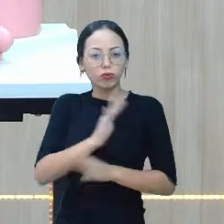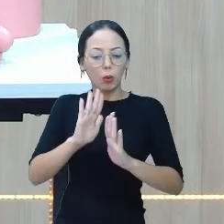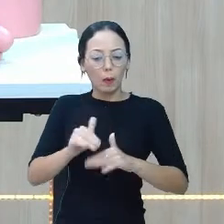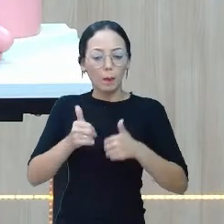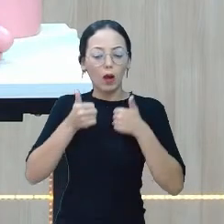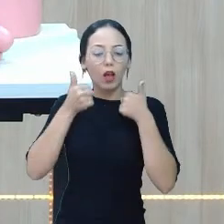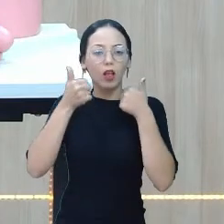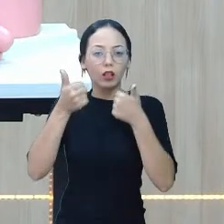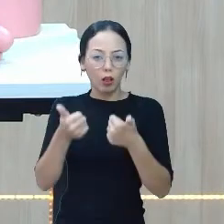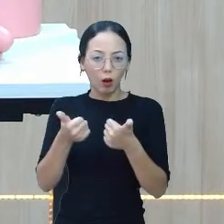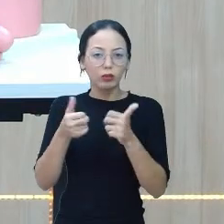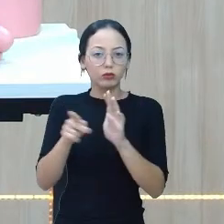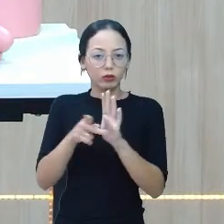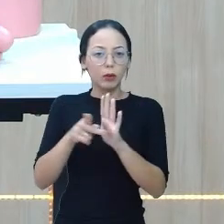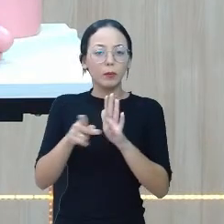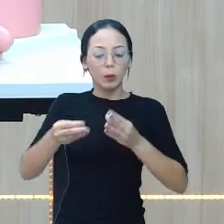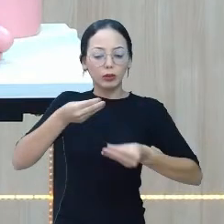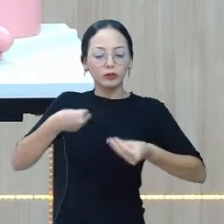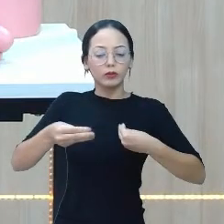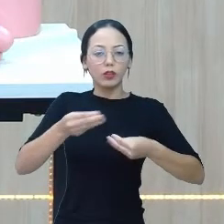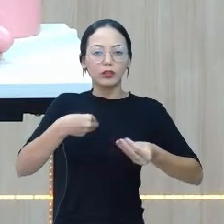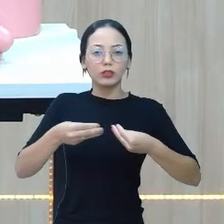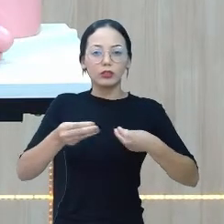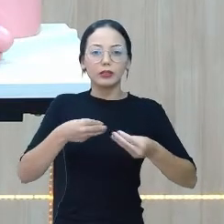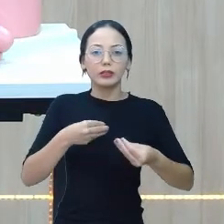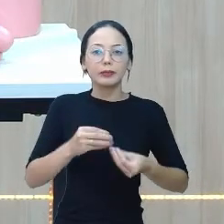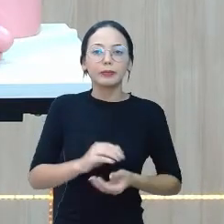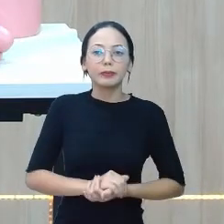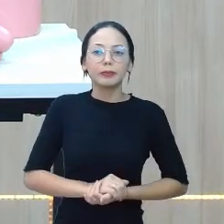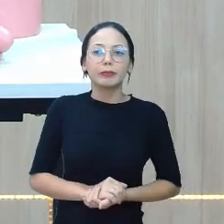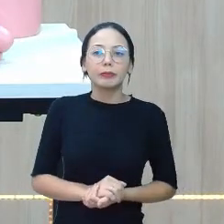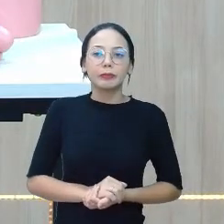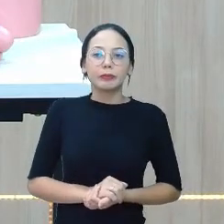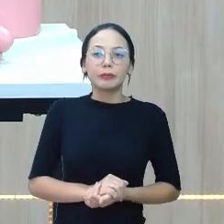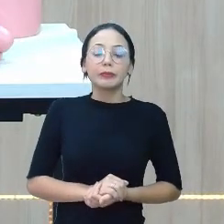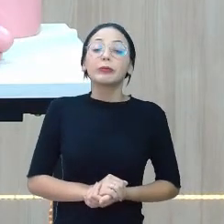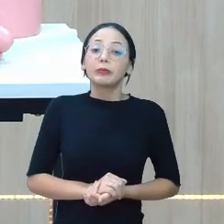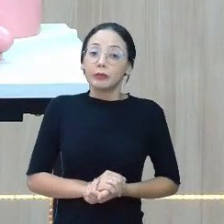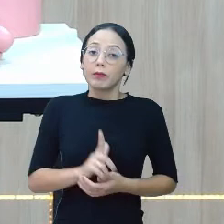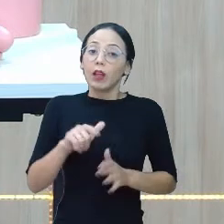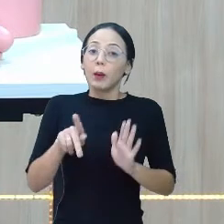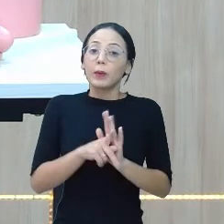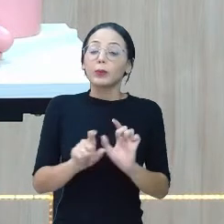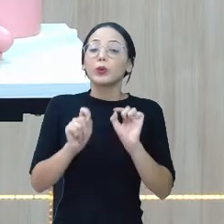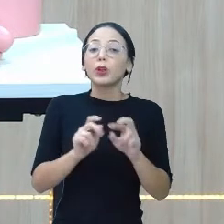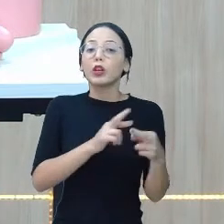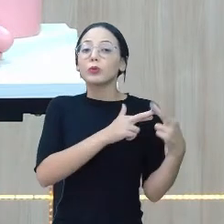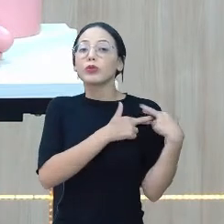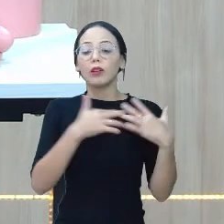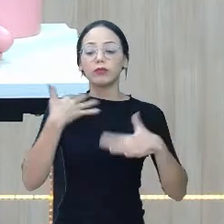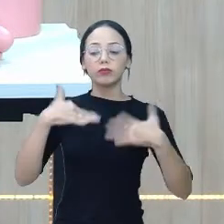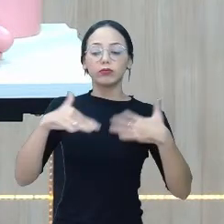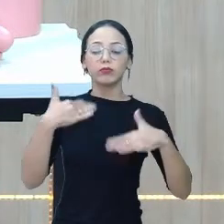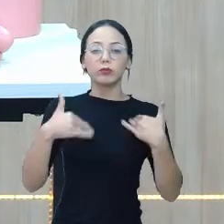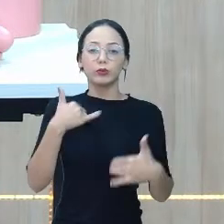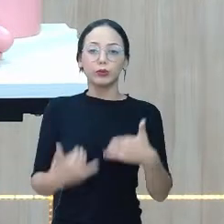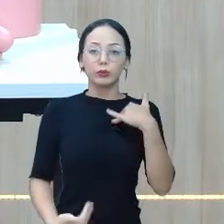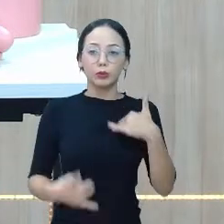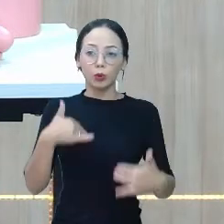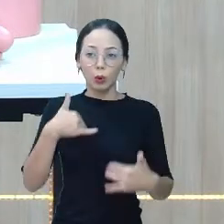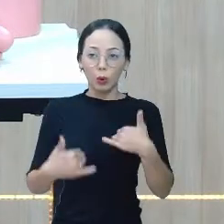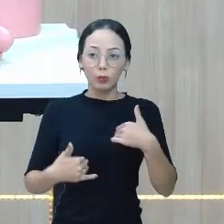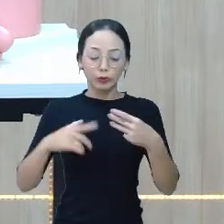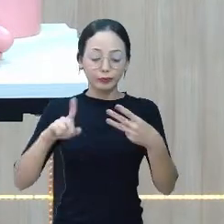fica no que diz respeito a essa elasticidade. Então, responsável aí pela movimentação. Vamos